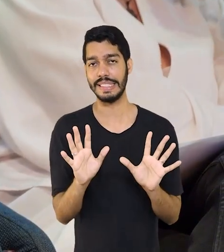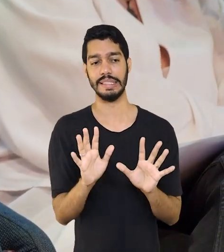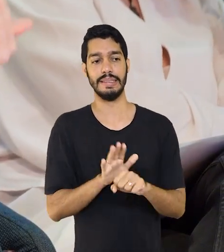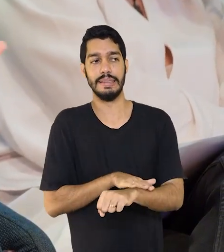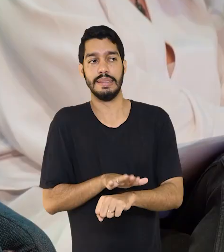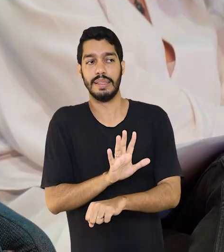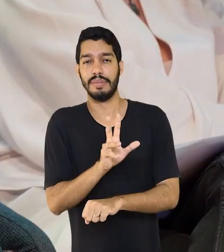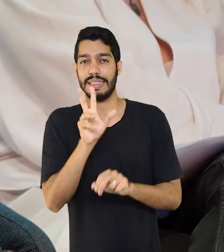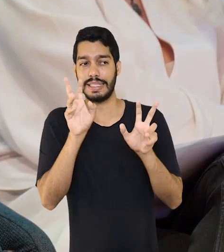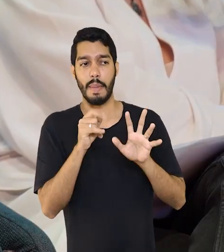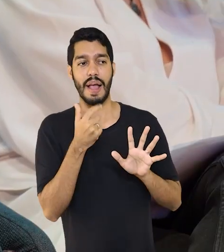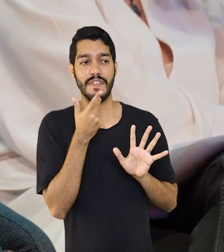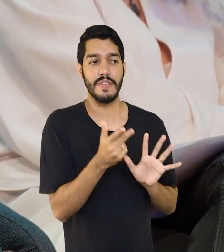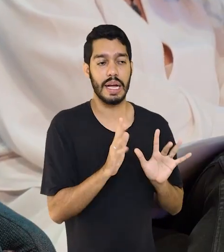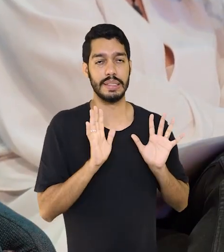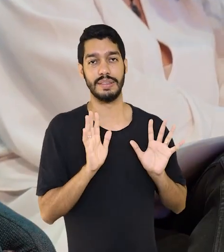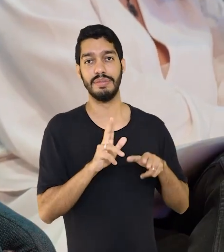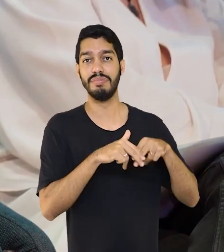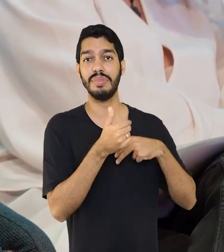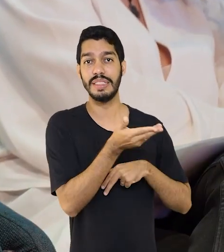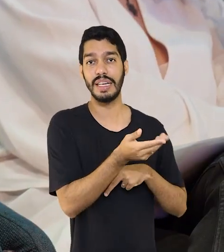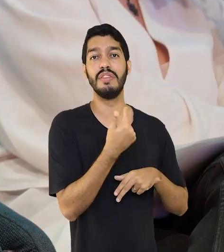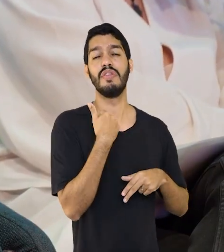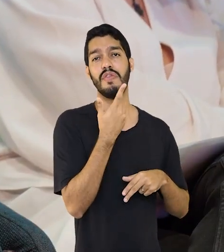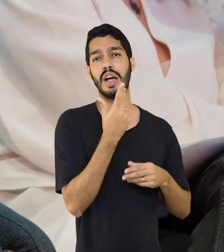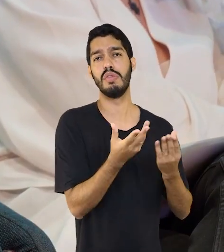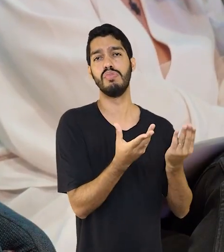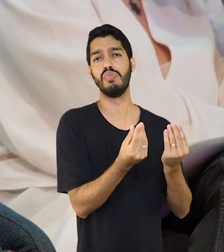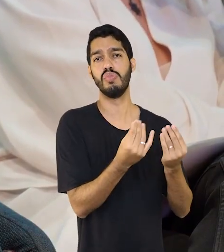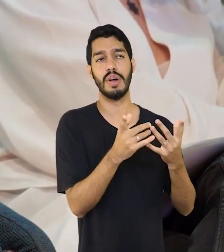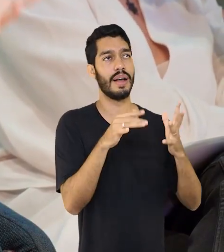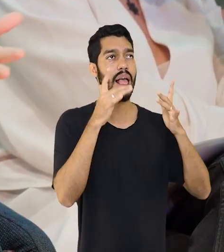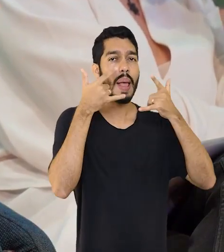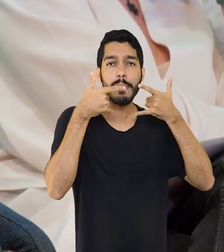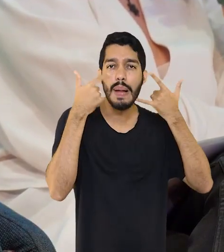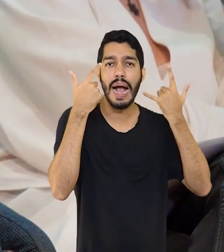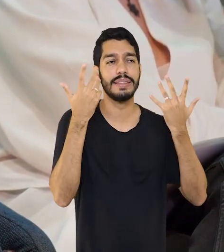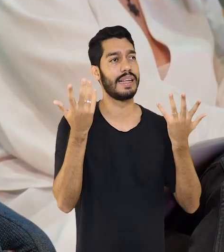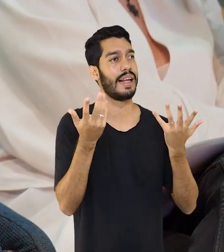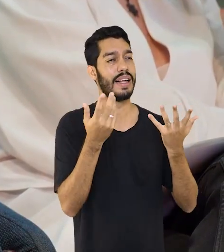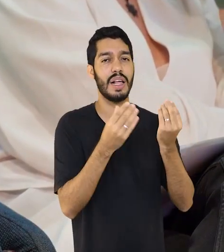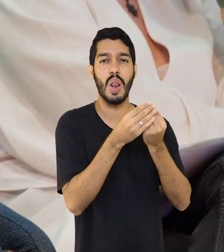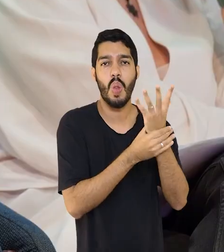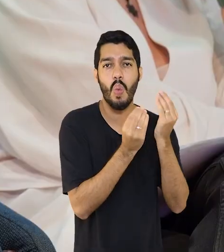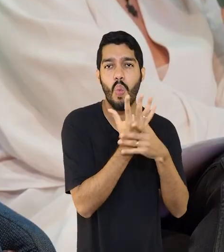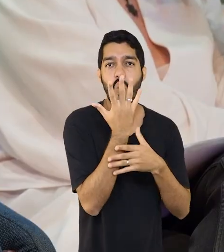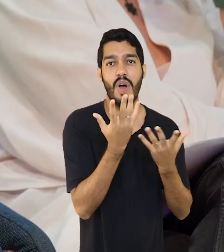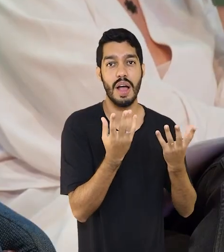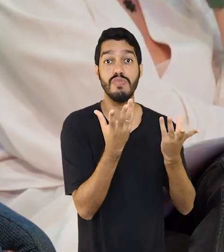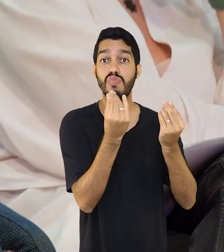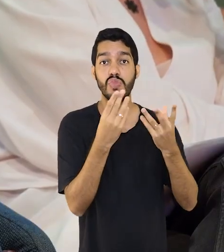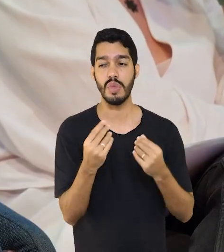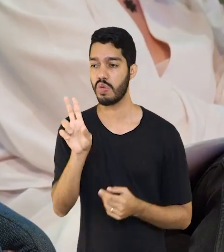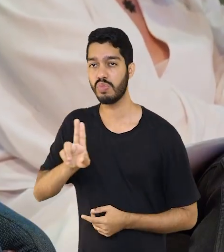né? Porque o hospital ele trabalha com materiais descartáveis em muita quantidade. Então, é difícil até